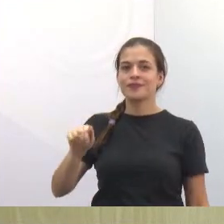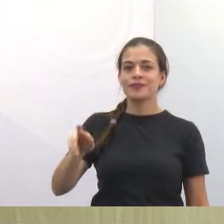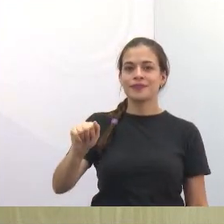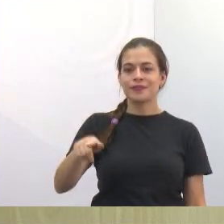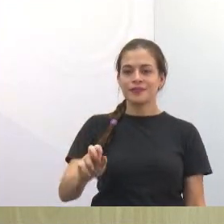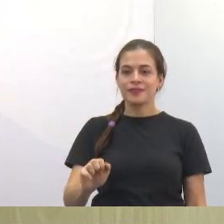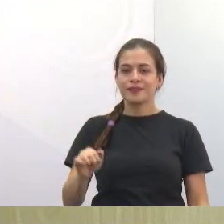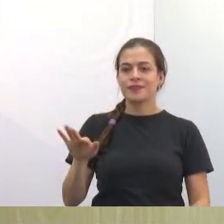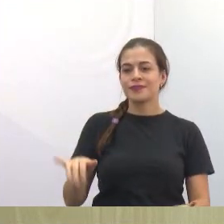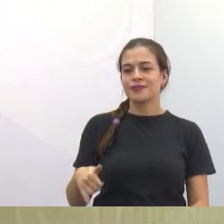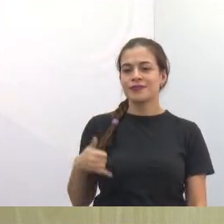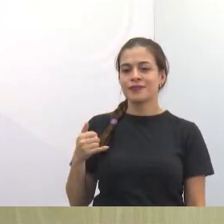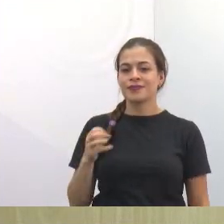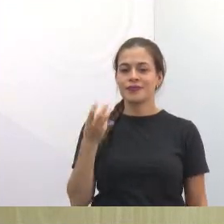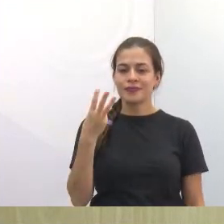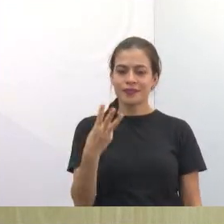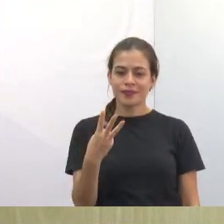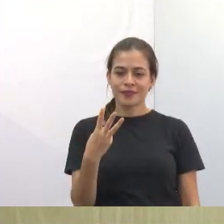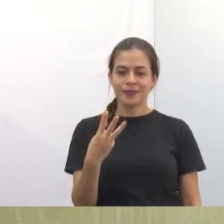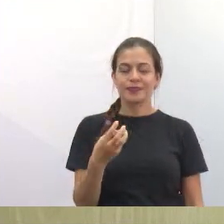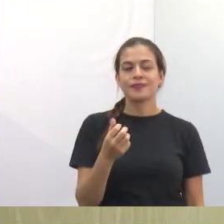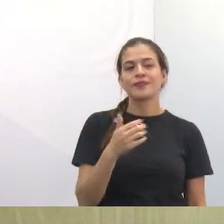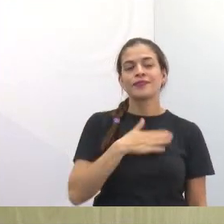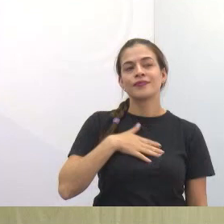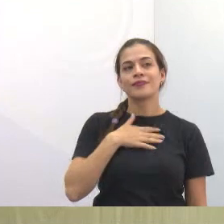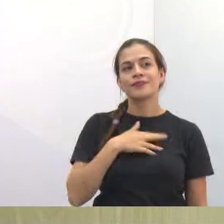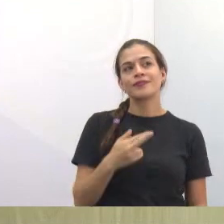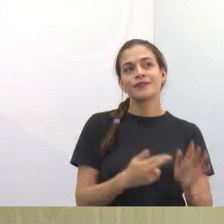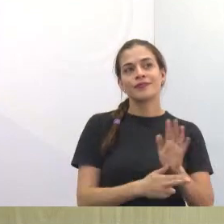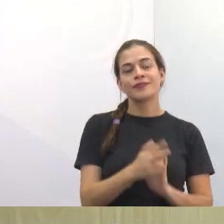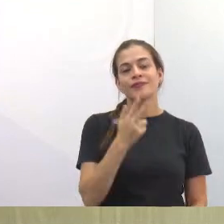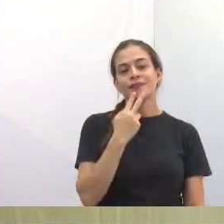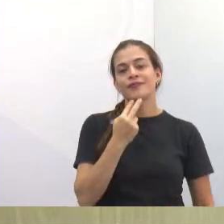agosto. Autoria, Valmir do Parque Meia Lua.